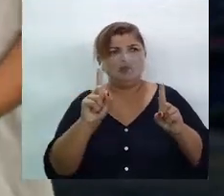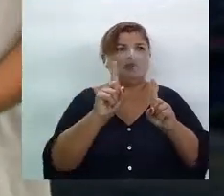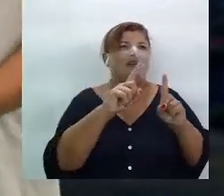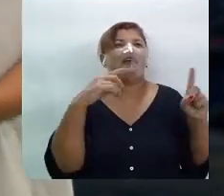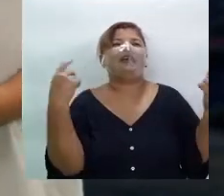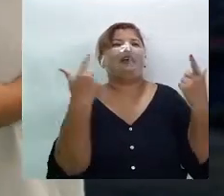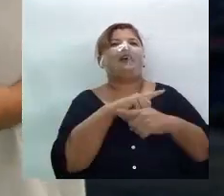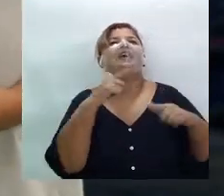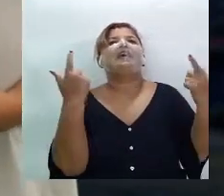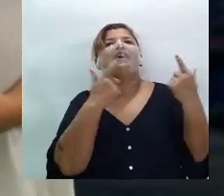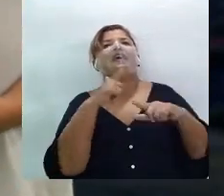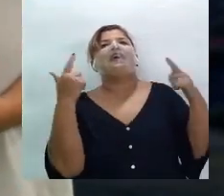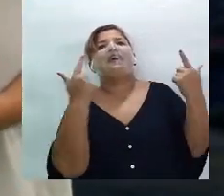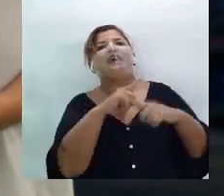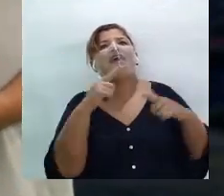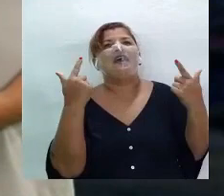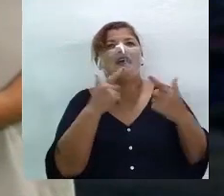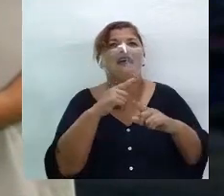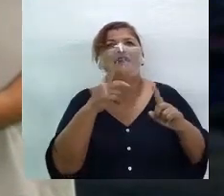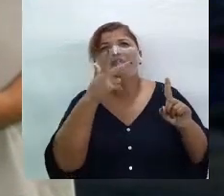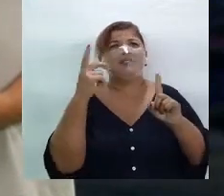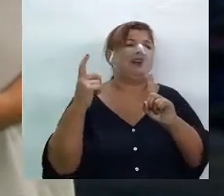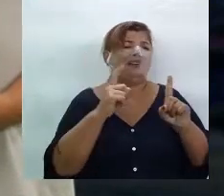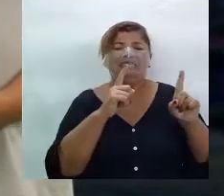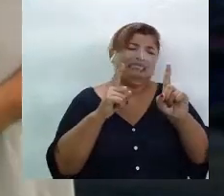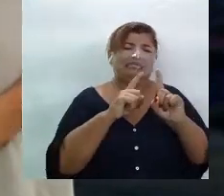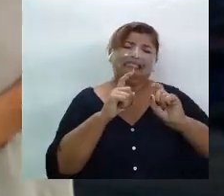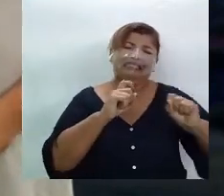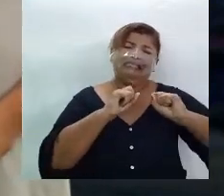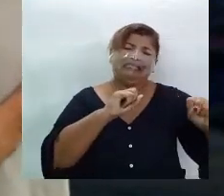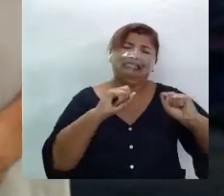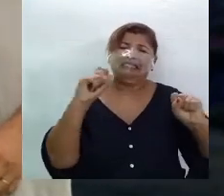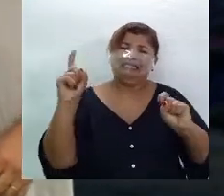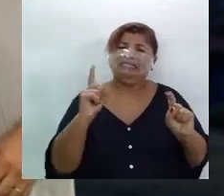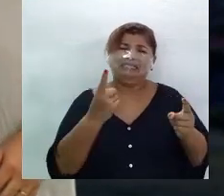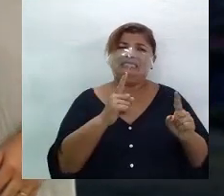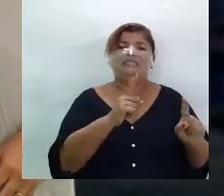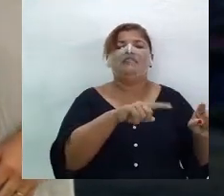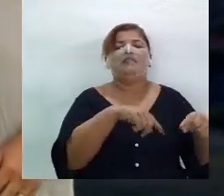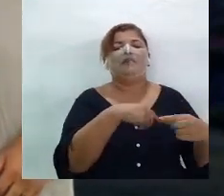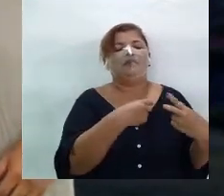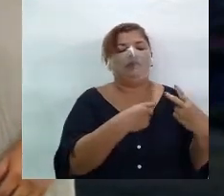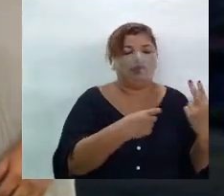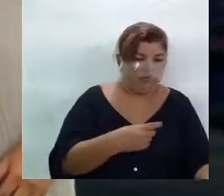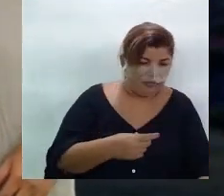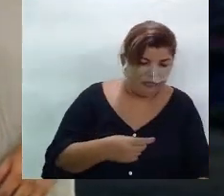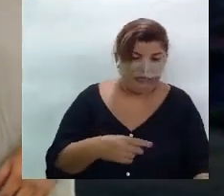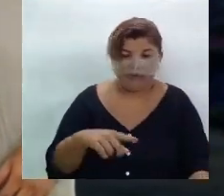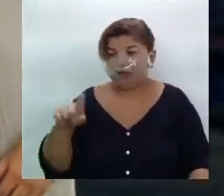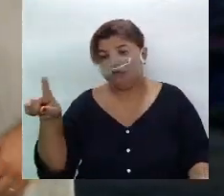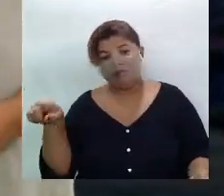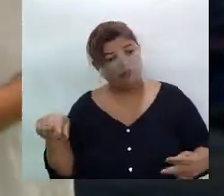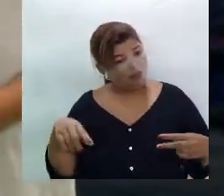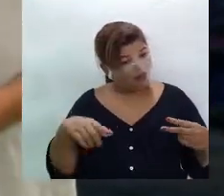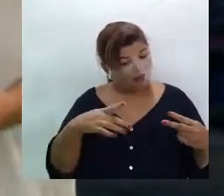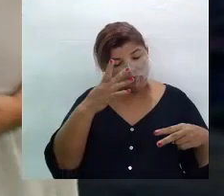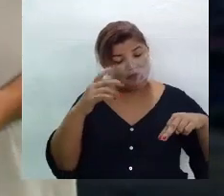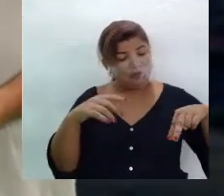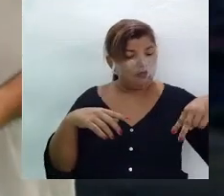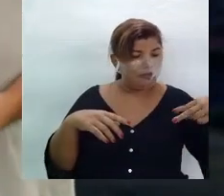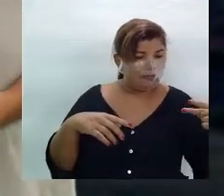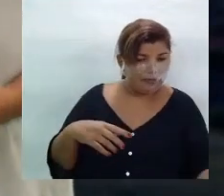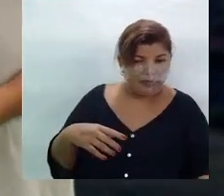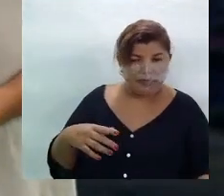risada bastante assustadora e a pessoa começa a correr novamente até ela cansar e desmaiar. No que desmaia, no dia